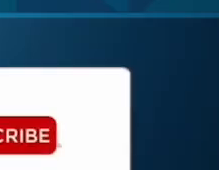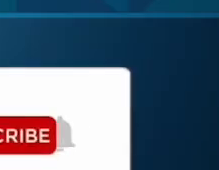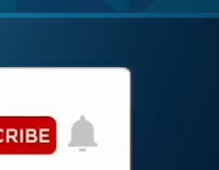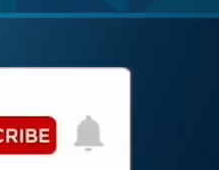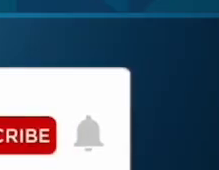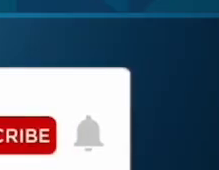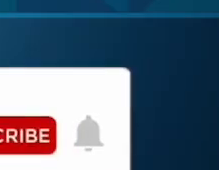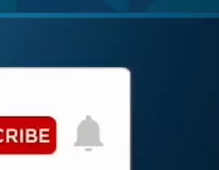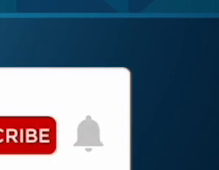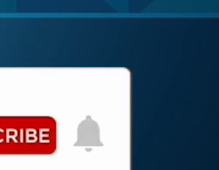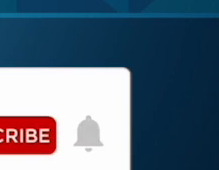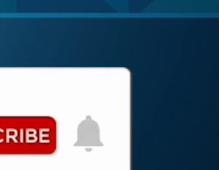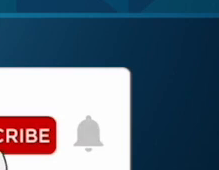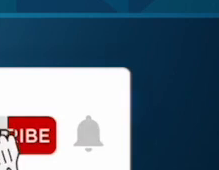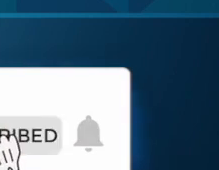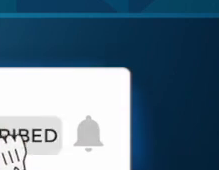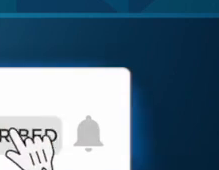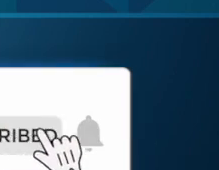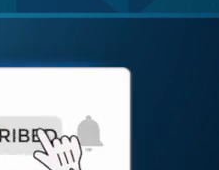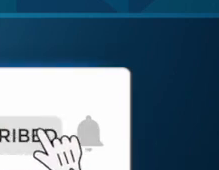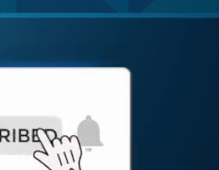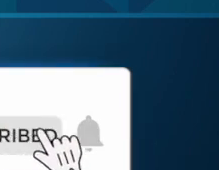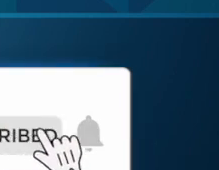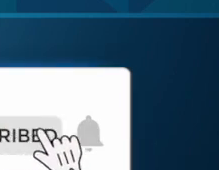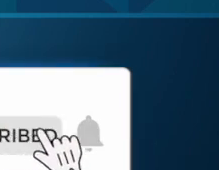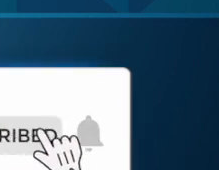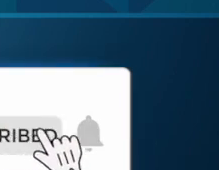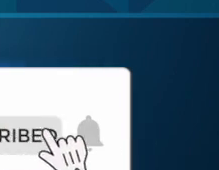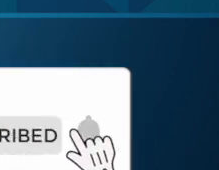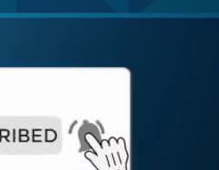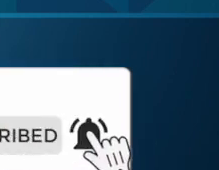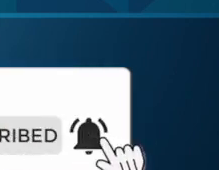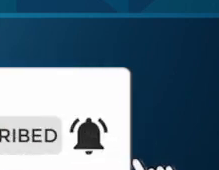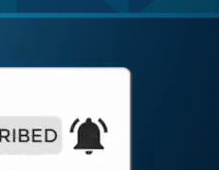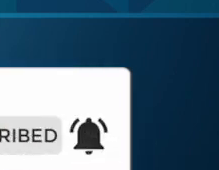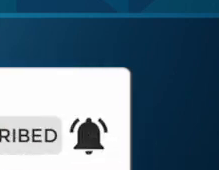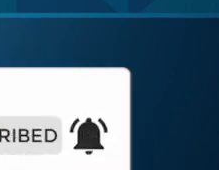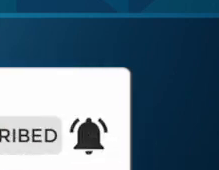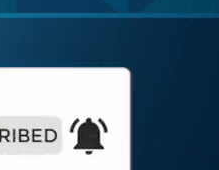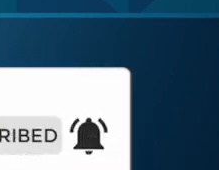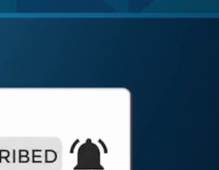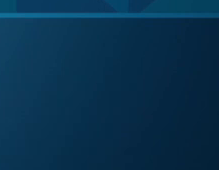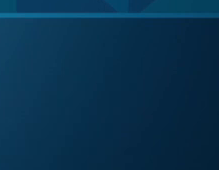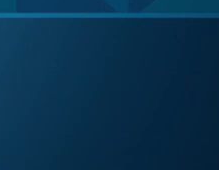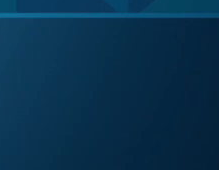não atuais, que te haluha, inscreva e ha canal RTTL, hanehang botão